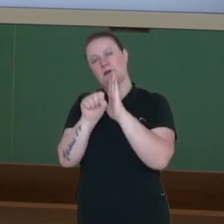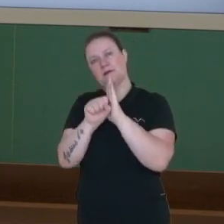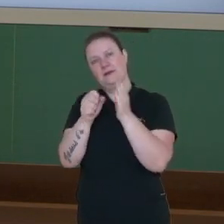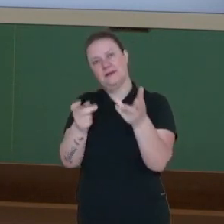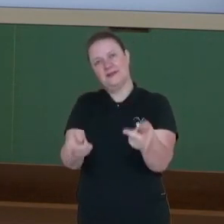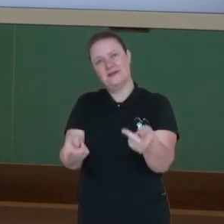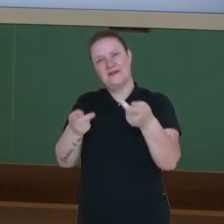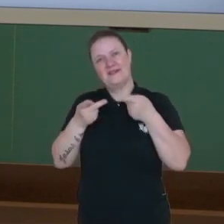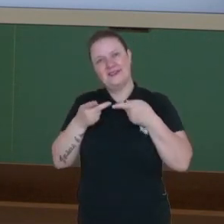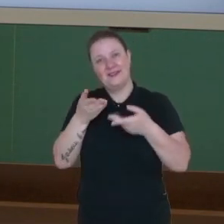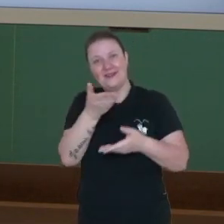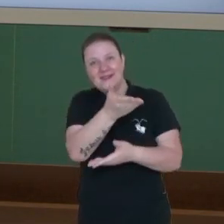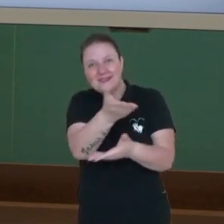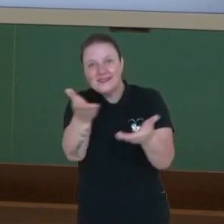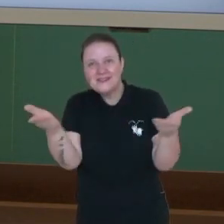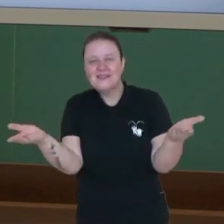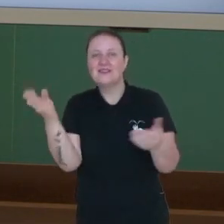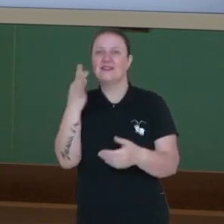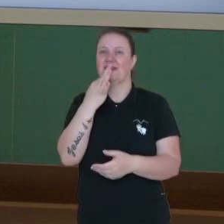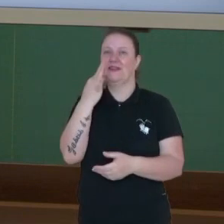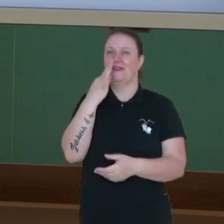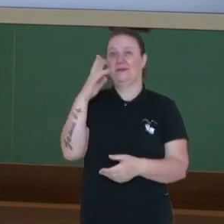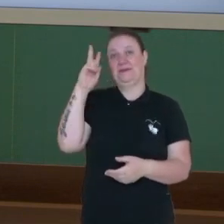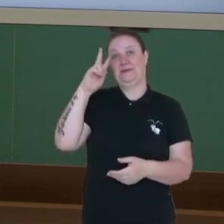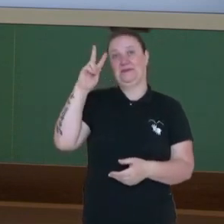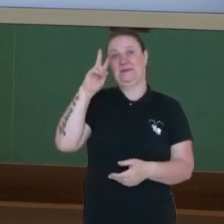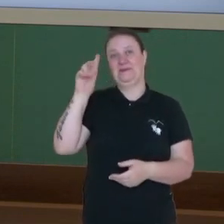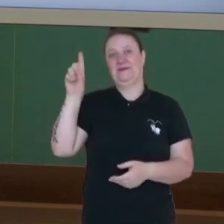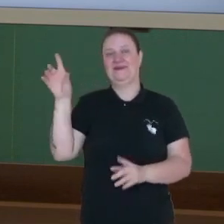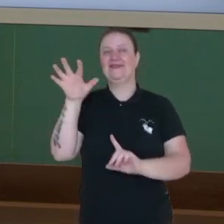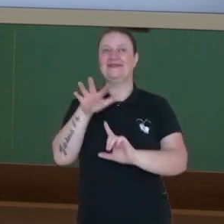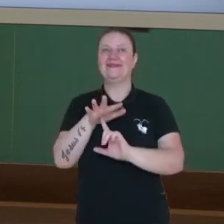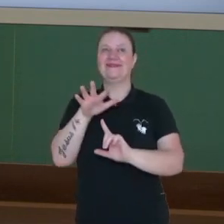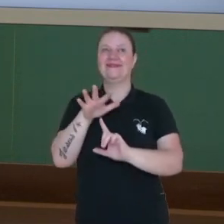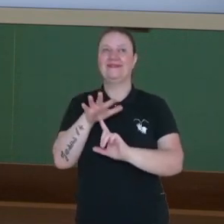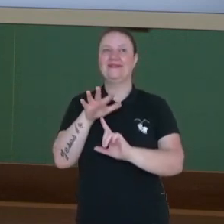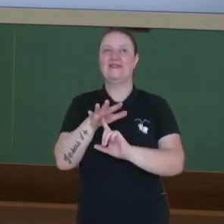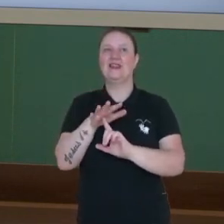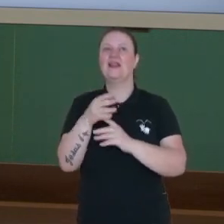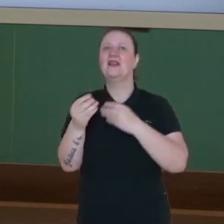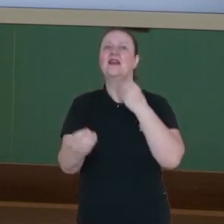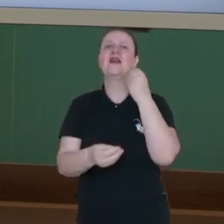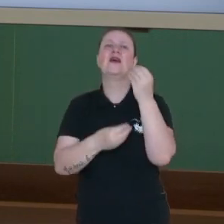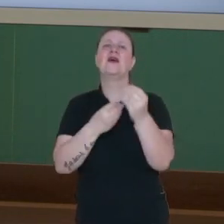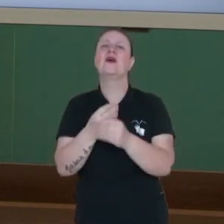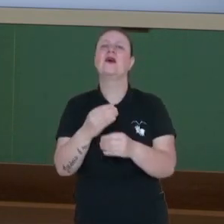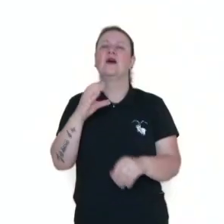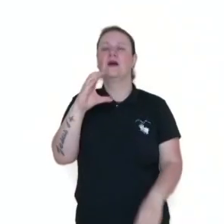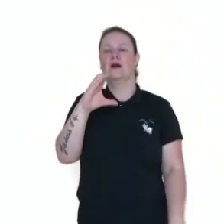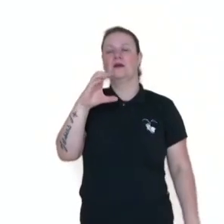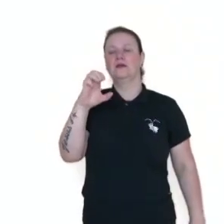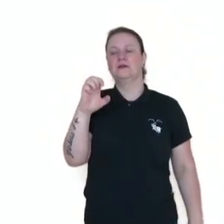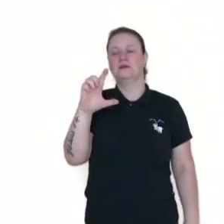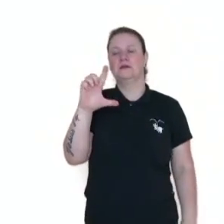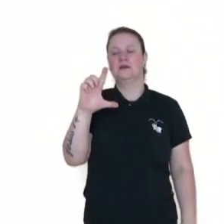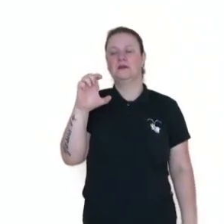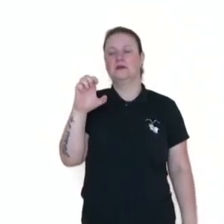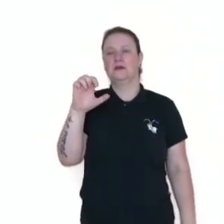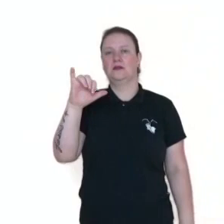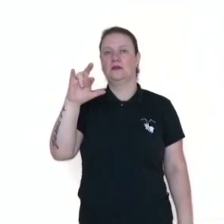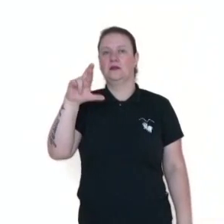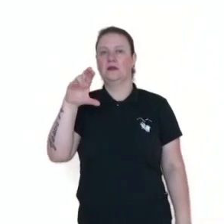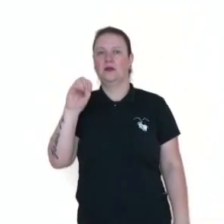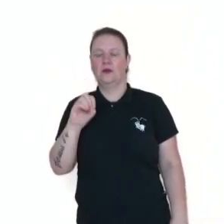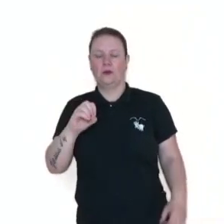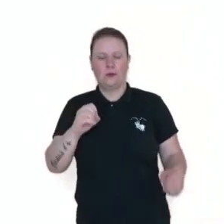pouco dessa história, né? Então olha aqui, né? Paraná, celeiro do Brasil. Veja aí essa notícia, né?